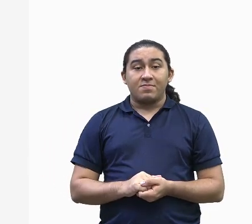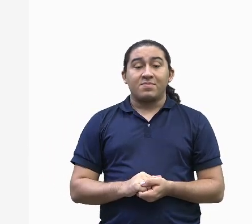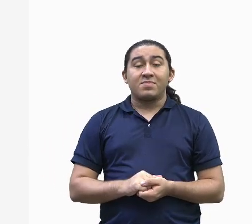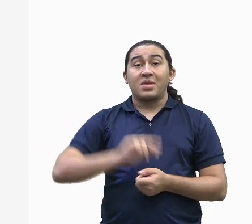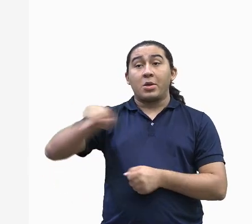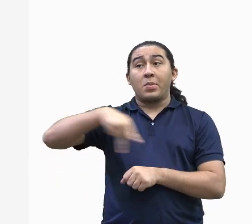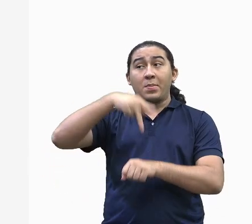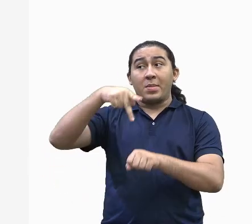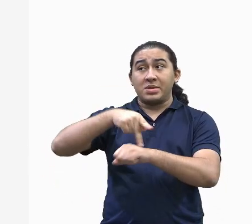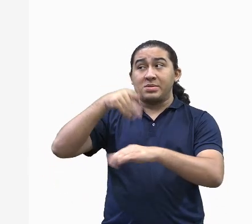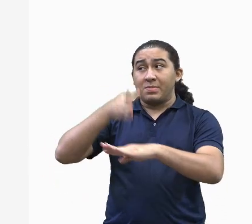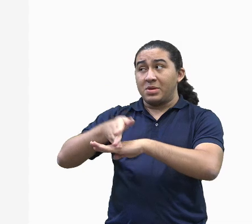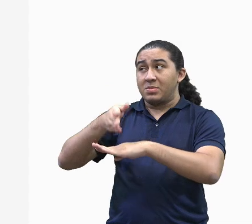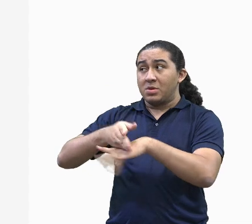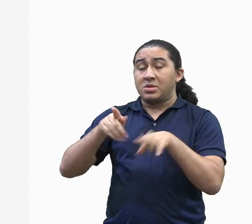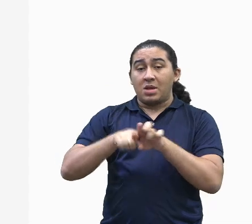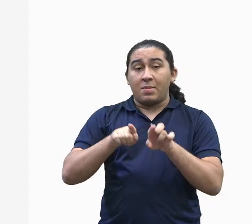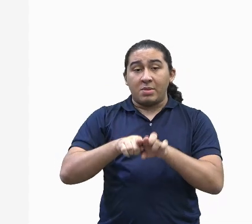países participando?